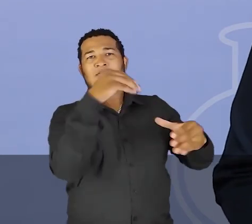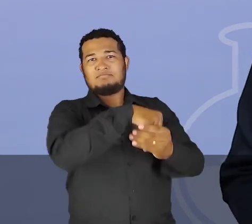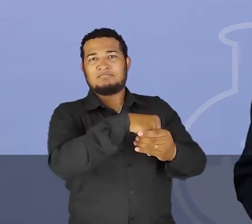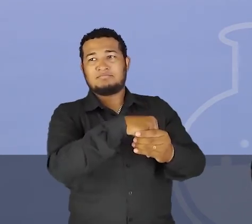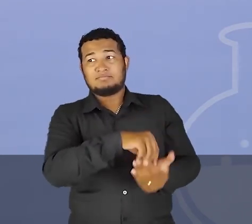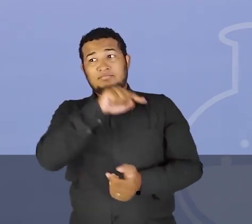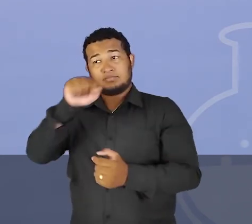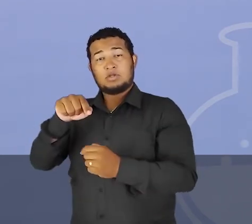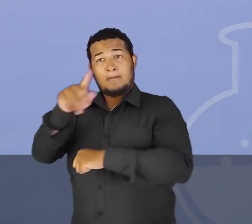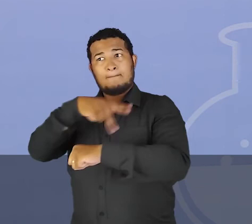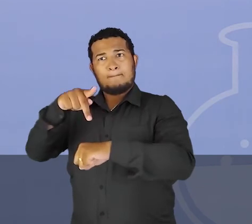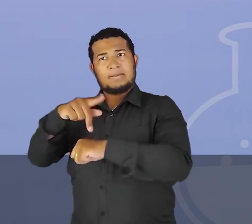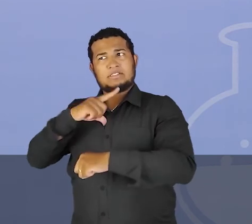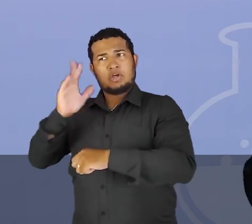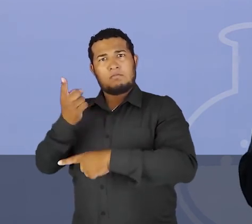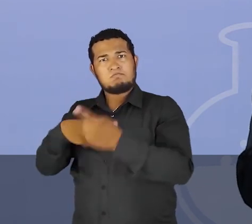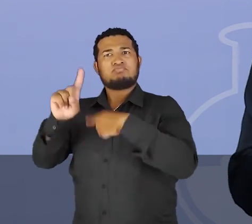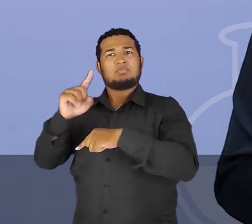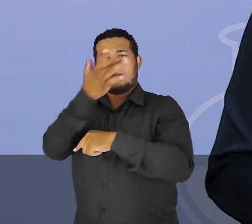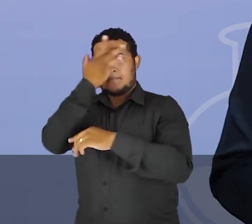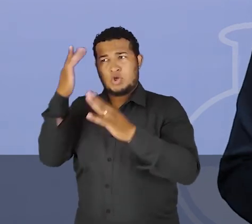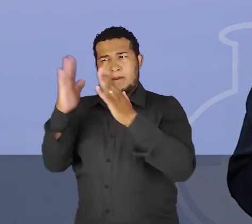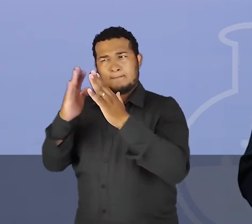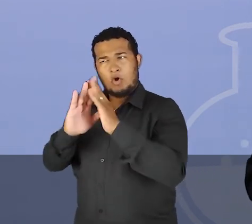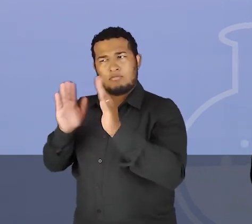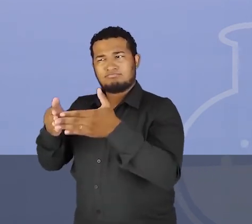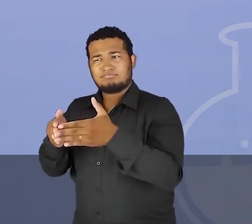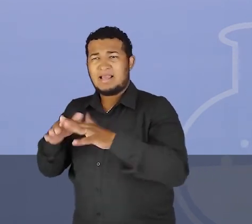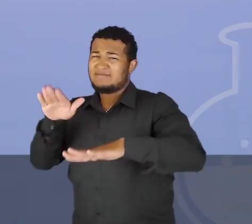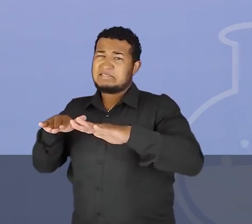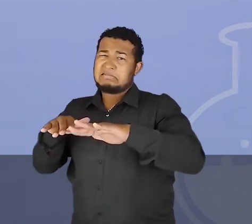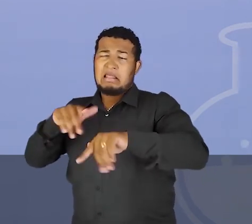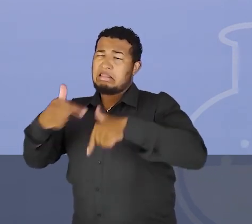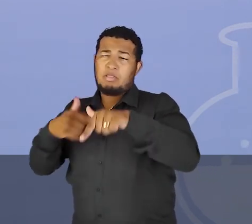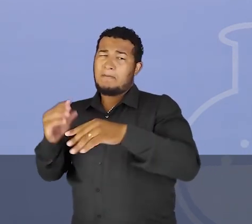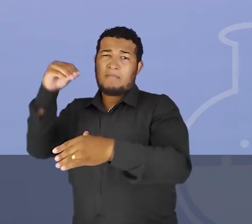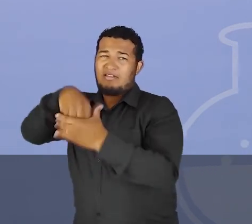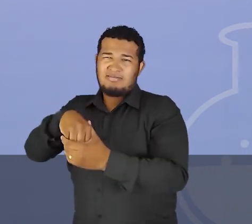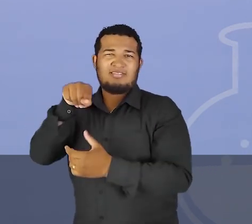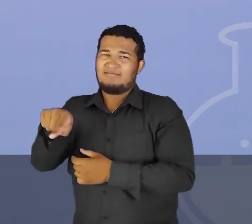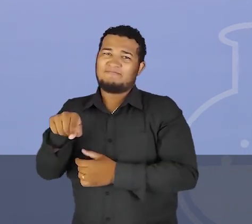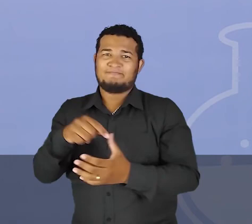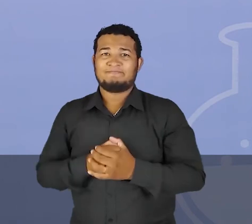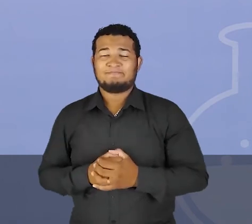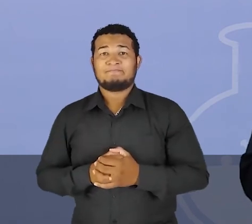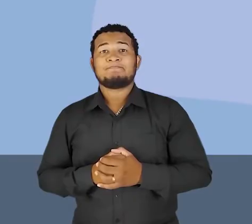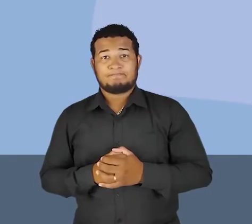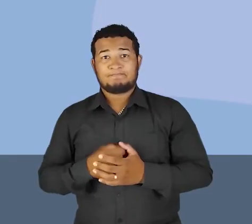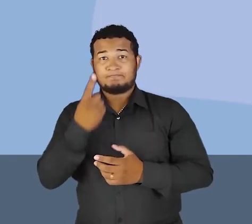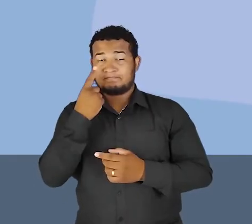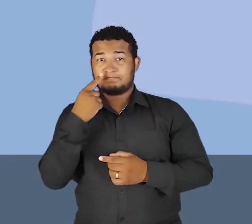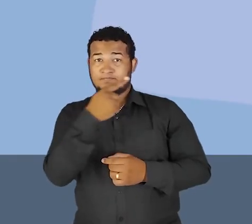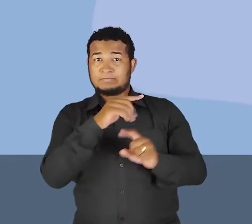Nos países desenvolvidos, um morador da área rural nem sempre é um trabalhador rural. Vamos observar na tabela a